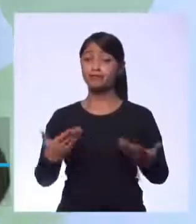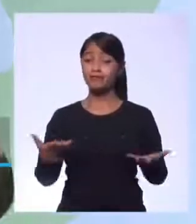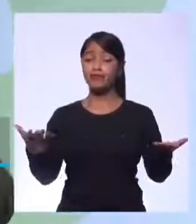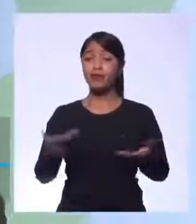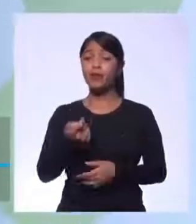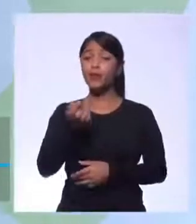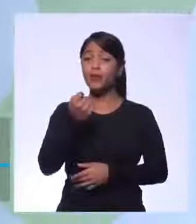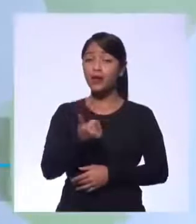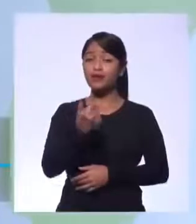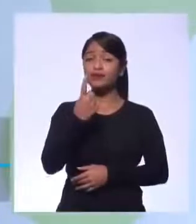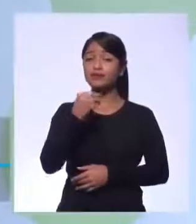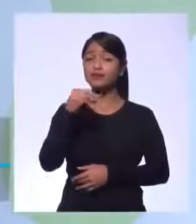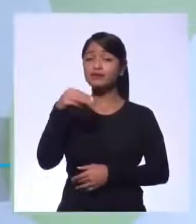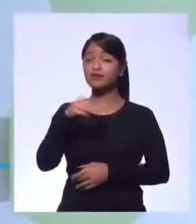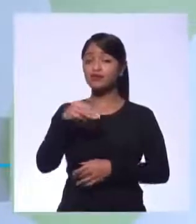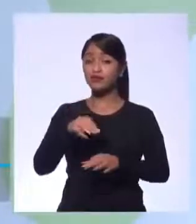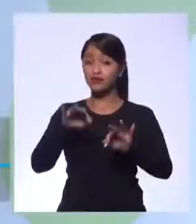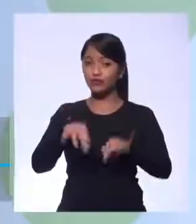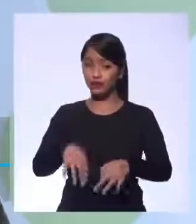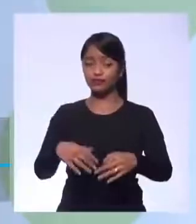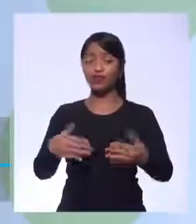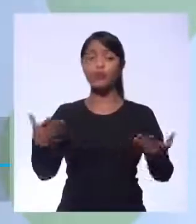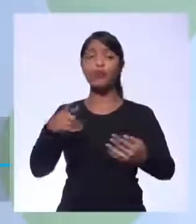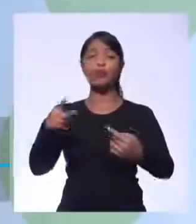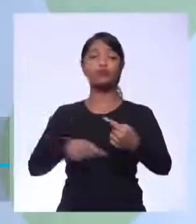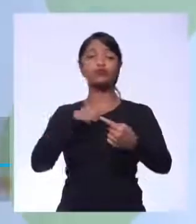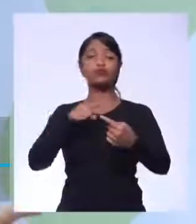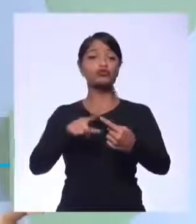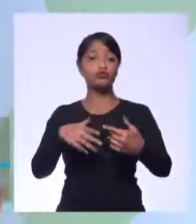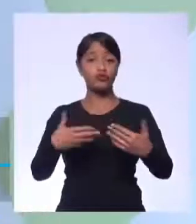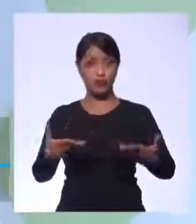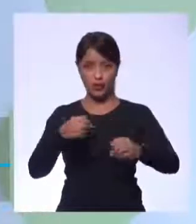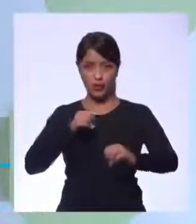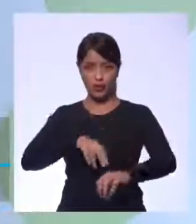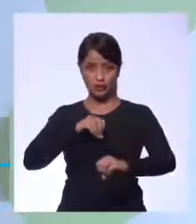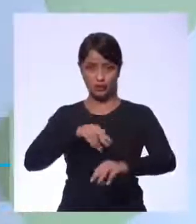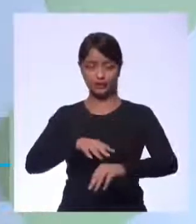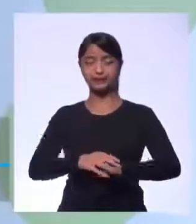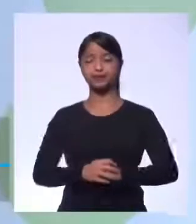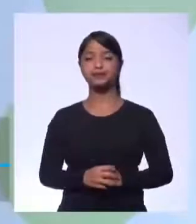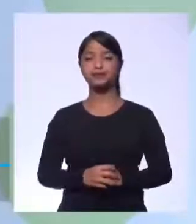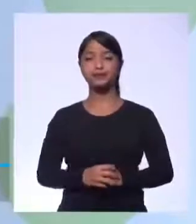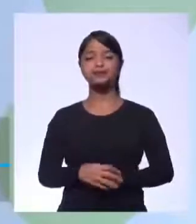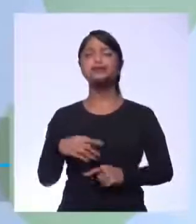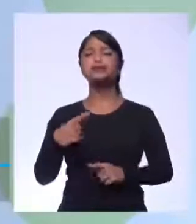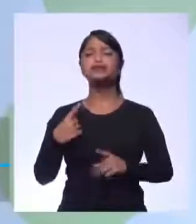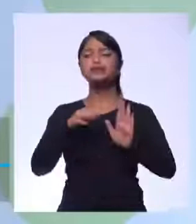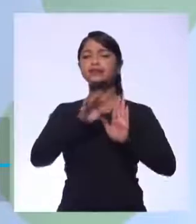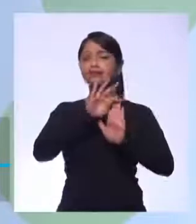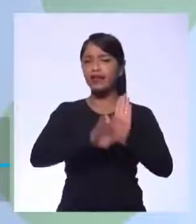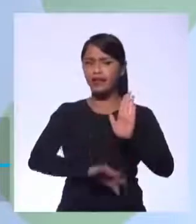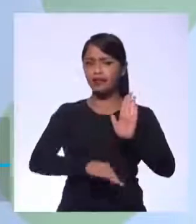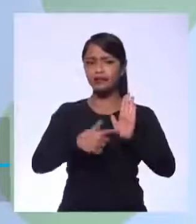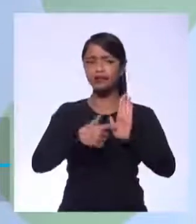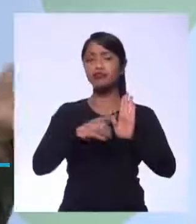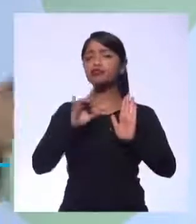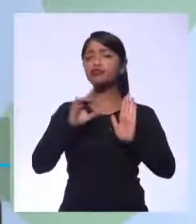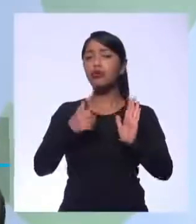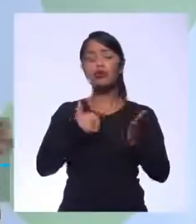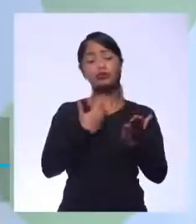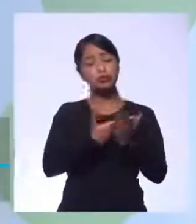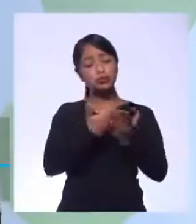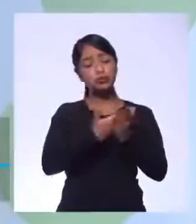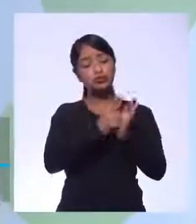10 minutinhos e vamos cumprir os objetivos da aula. Por quê? Porque um texto, a gente não precisa só ficar ali no estudo pontual do